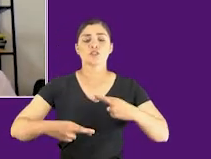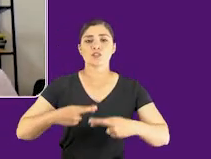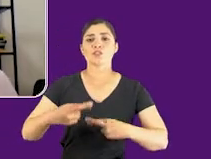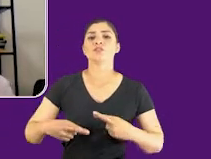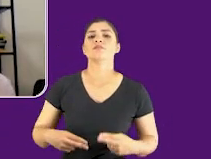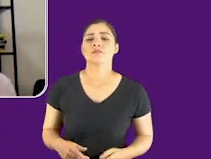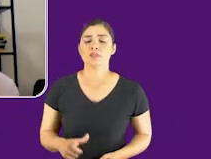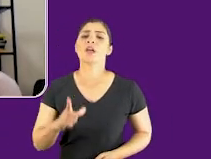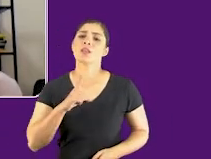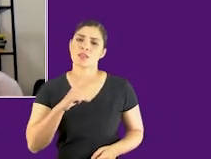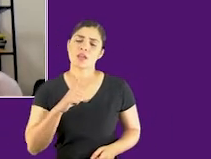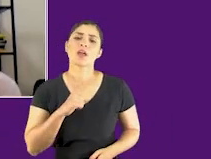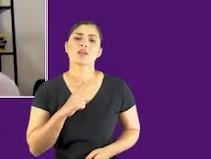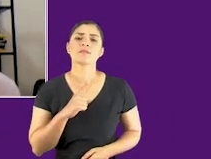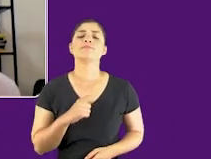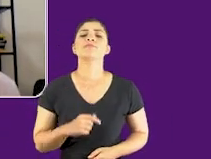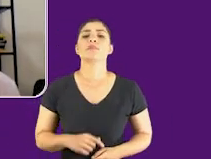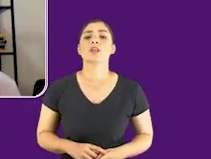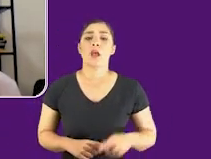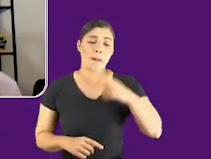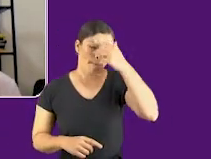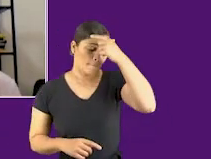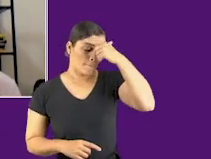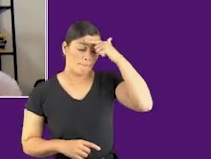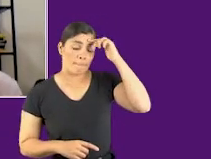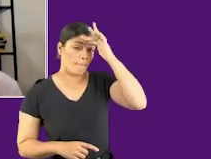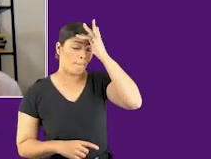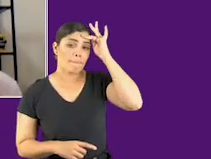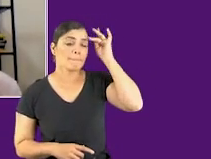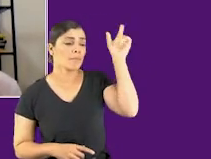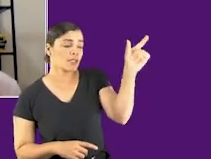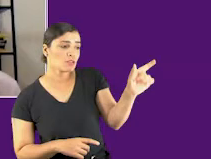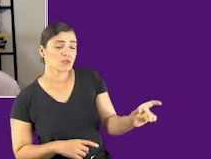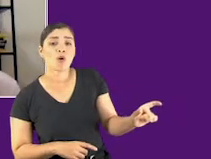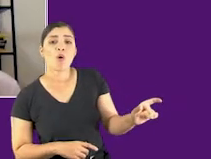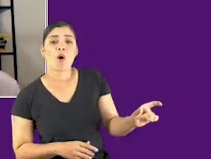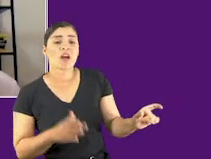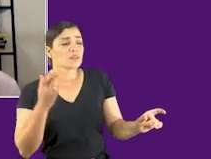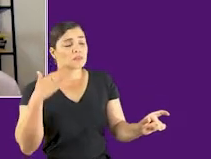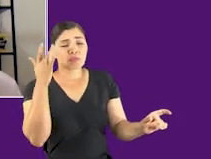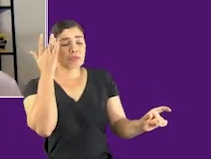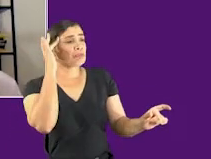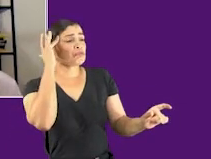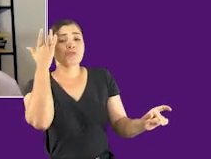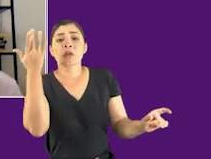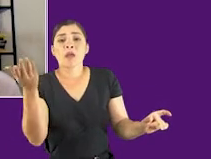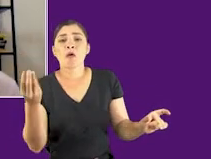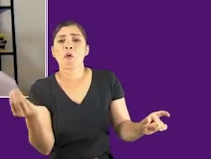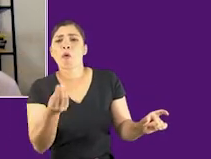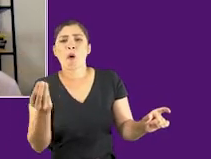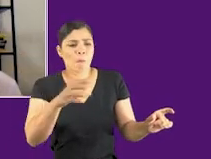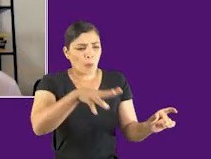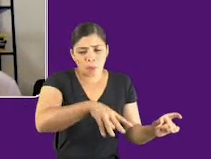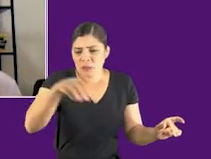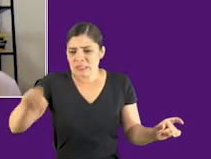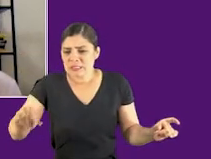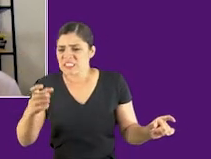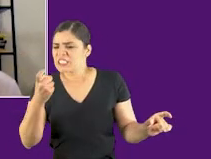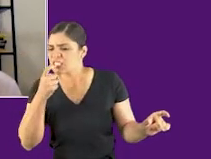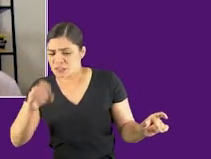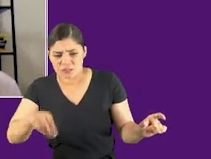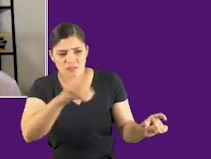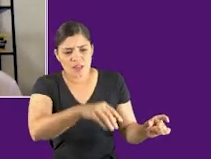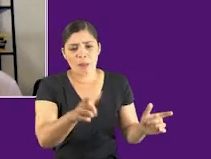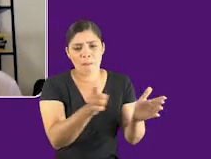coleta realmente acontece mas também tem pessoas que nem sabem Quais são os nichos que ela tem que separar Onde